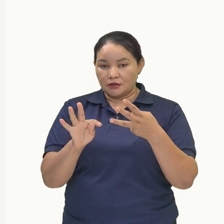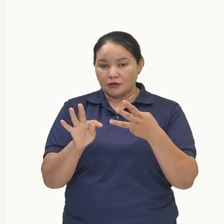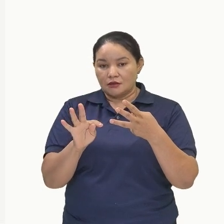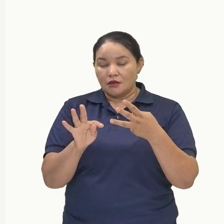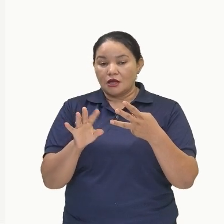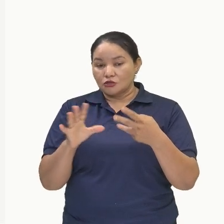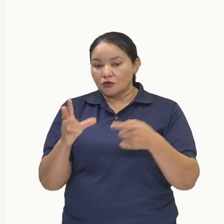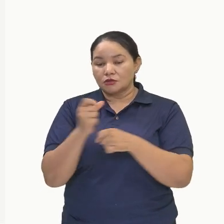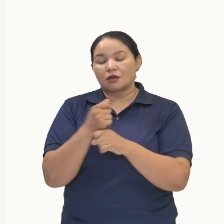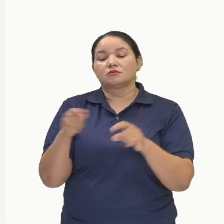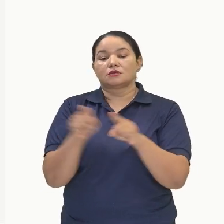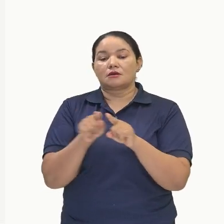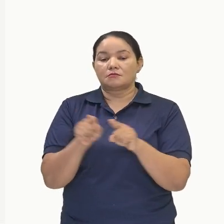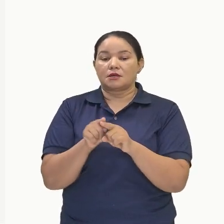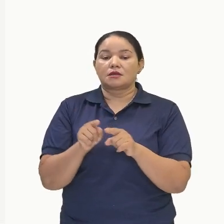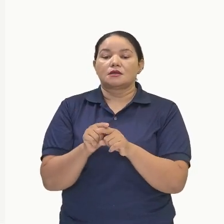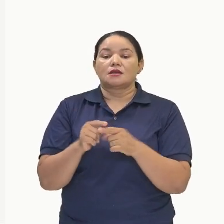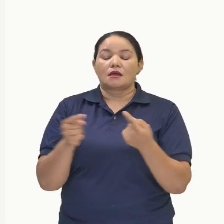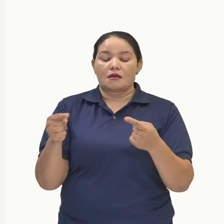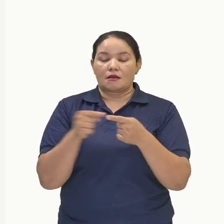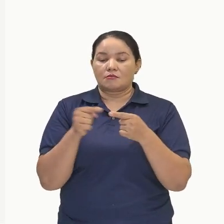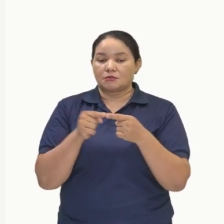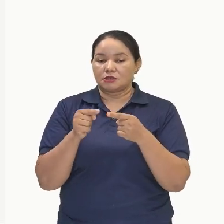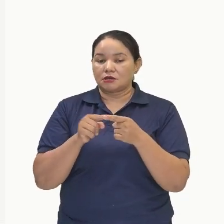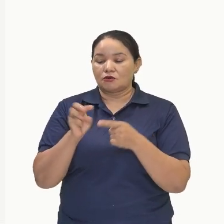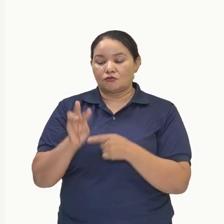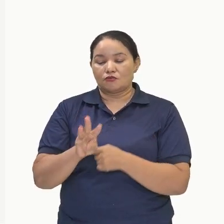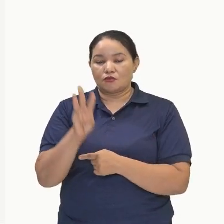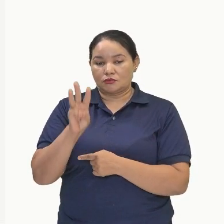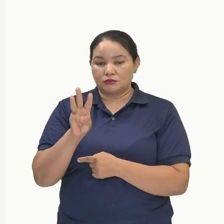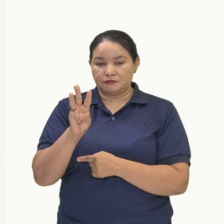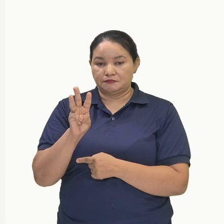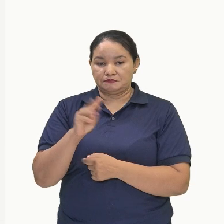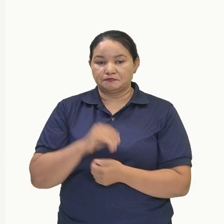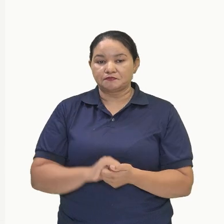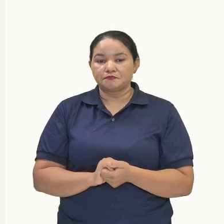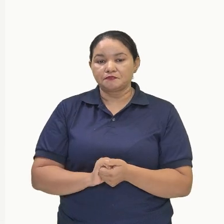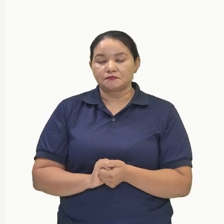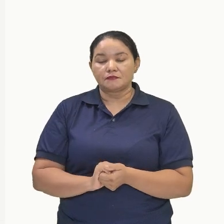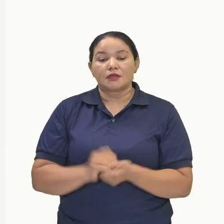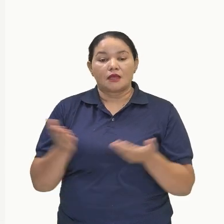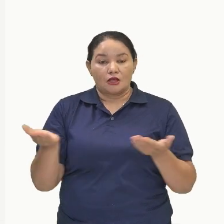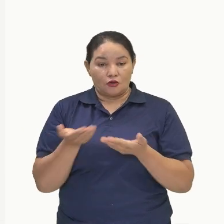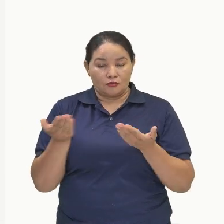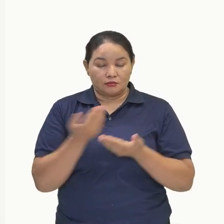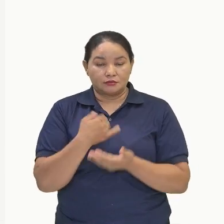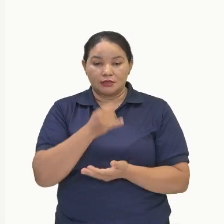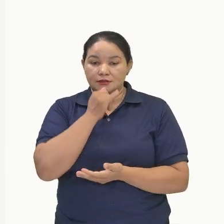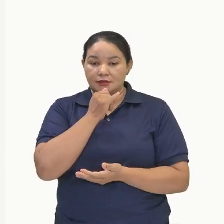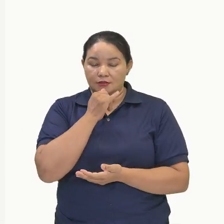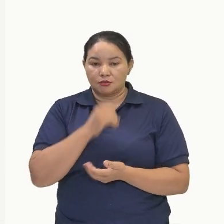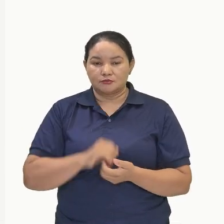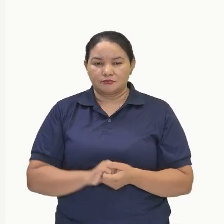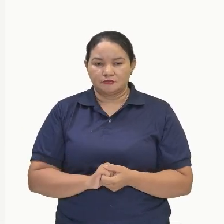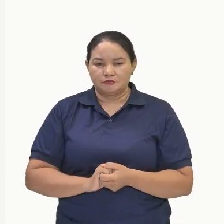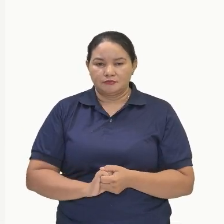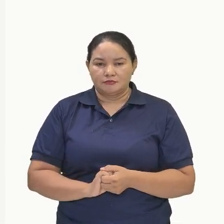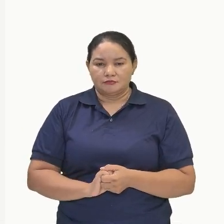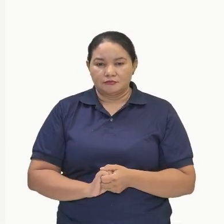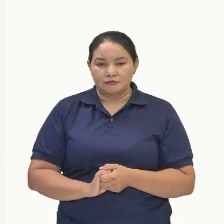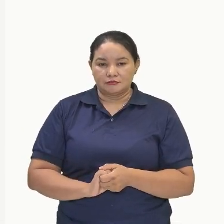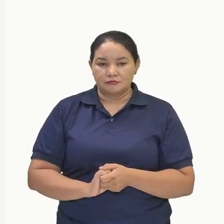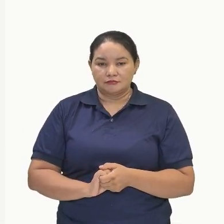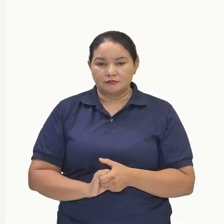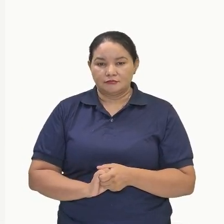medida também em watts. Muito bem, visto isso, pessoal, a gente tem agora um exemplo para resolver sobre